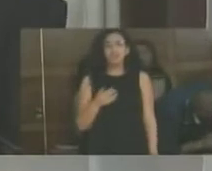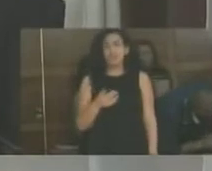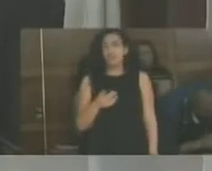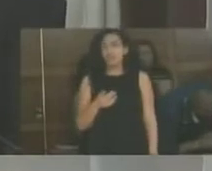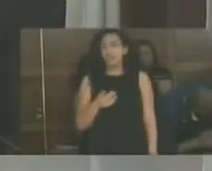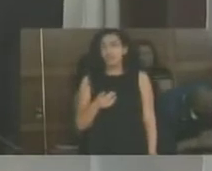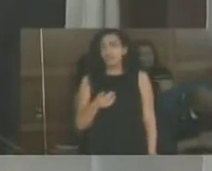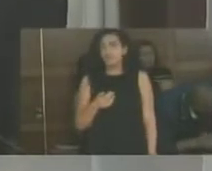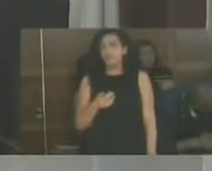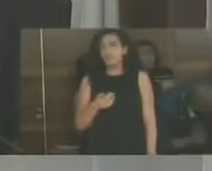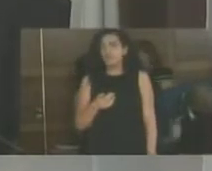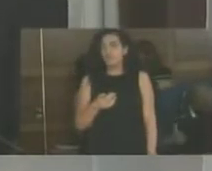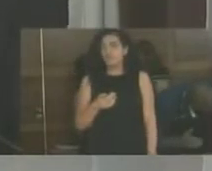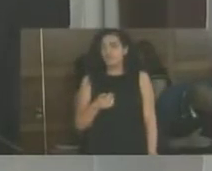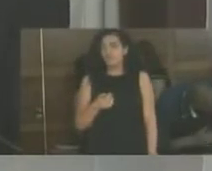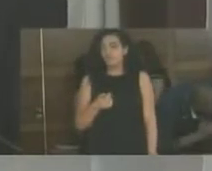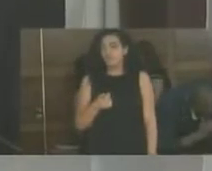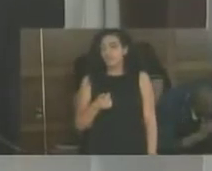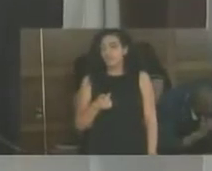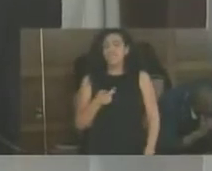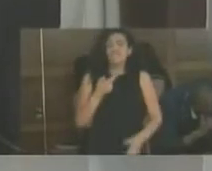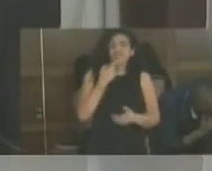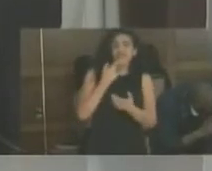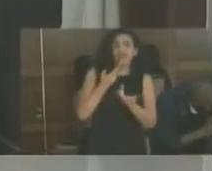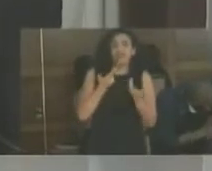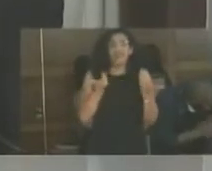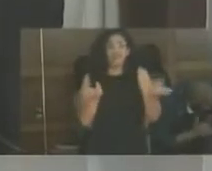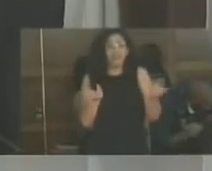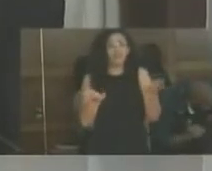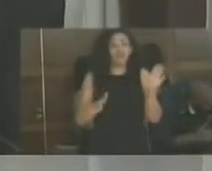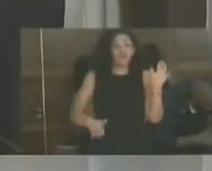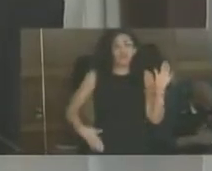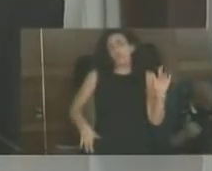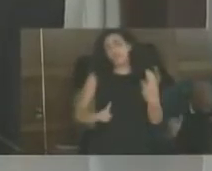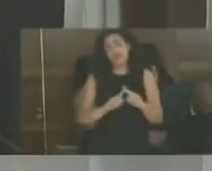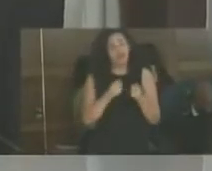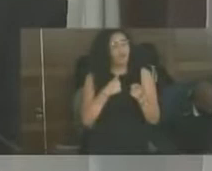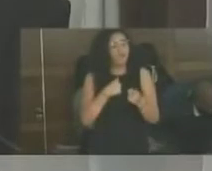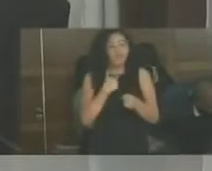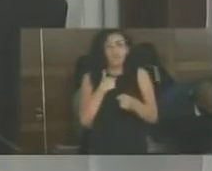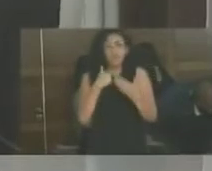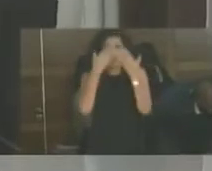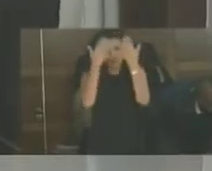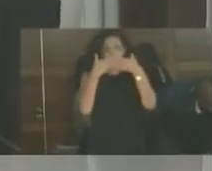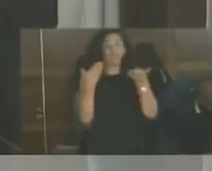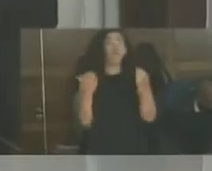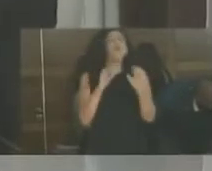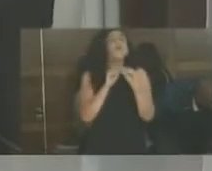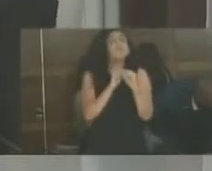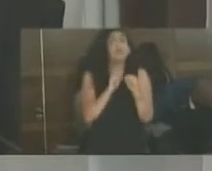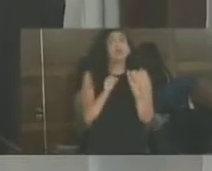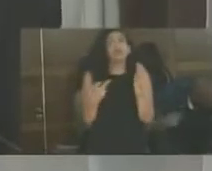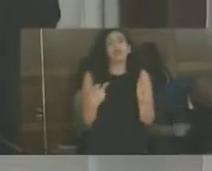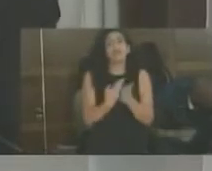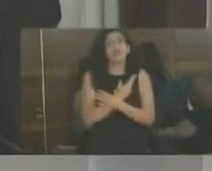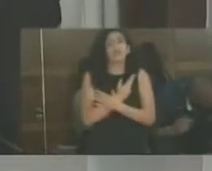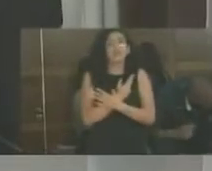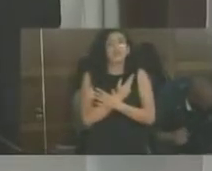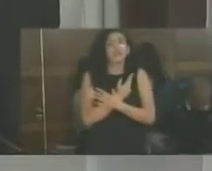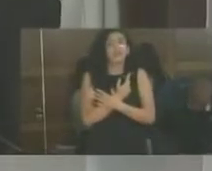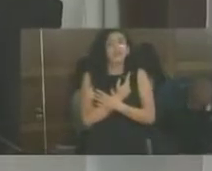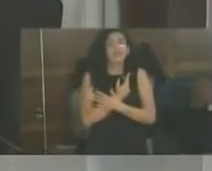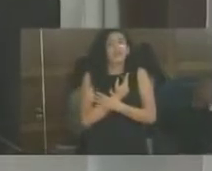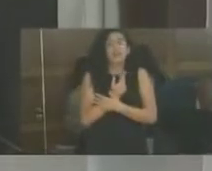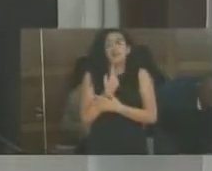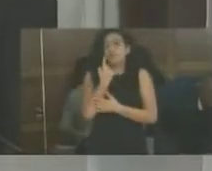as falas é que eram envolvido. Eu não posso provar, então, mas mataram uma pessoa lá. E aí poderia balear alguém que estivesse no ponto de ônibus. Não é